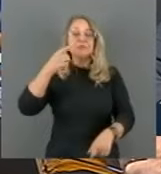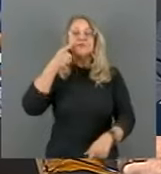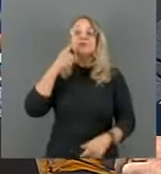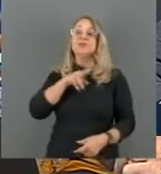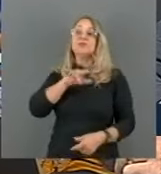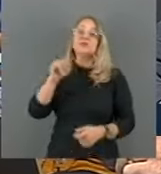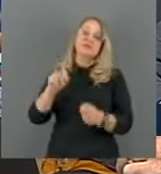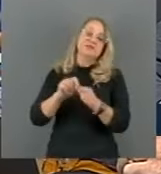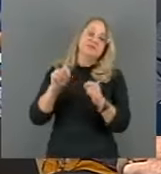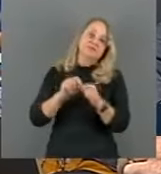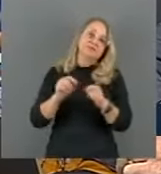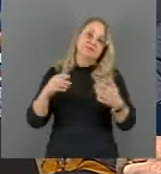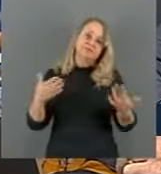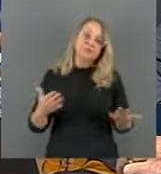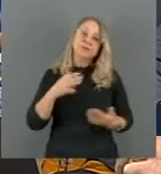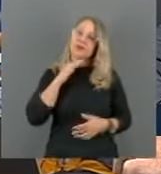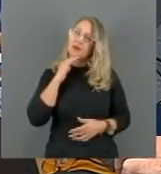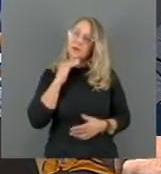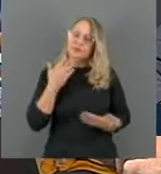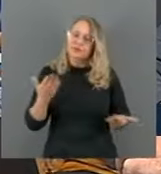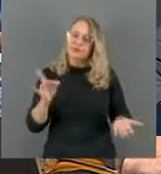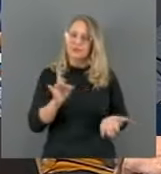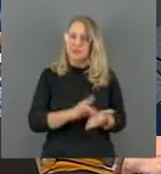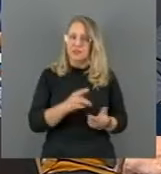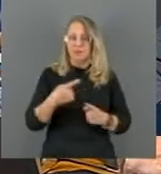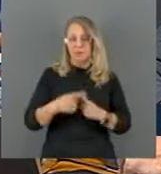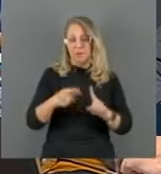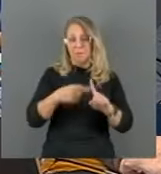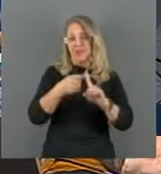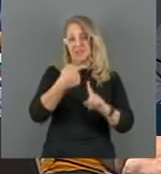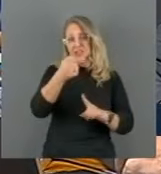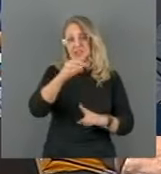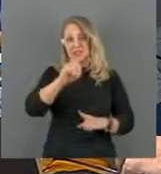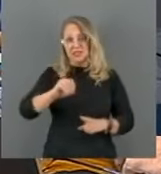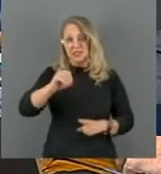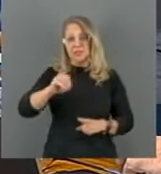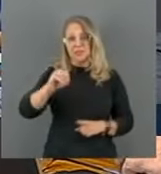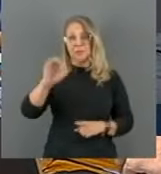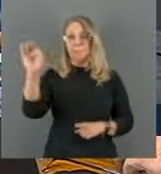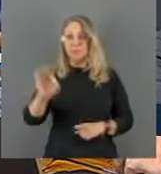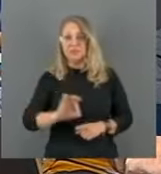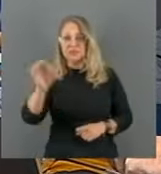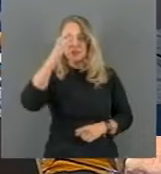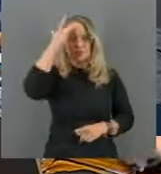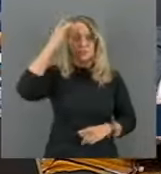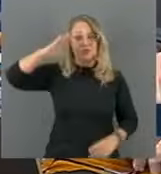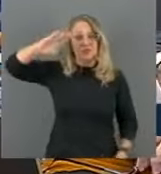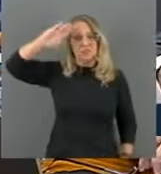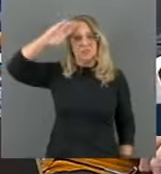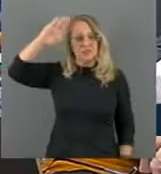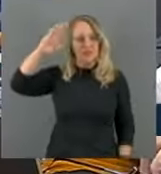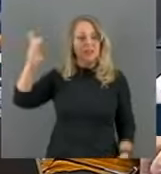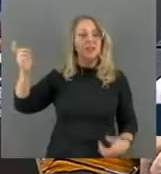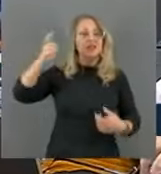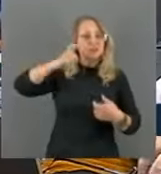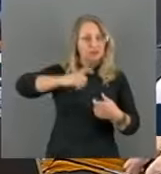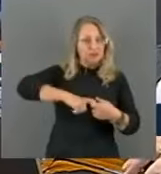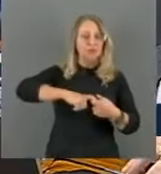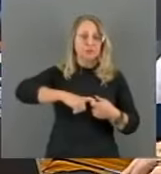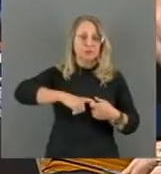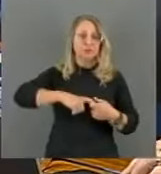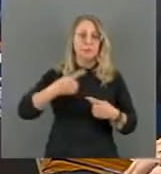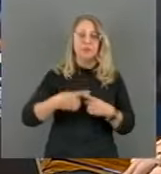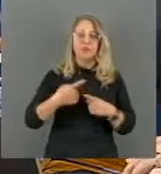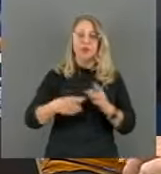faz o que é muito ruim Presidente porque mais de 70% dos militares que são presos acabam voltando pros quartéis porque a própria